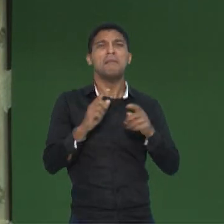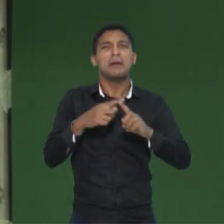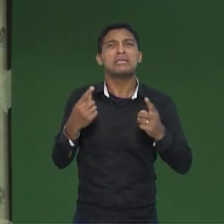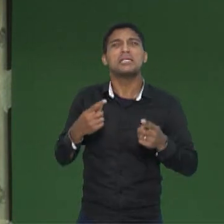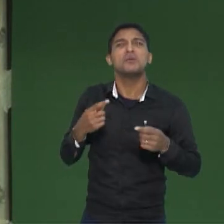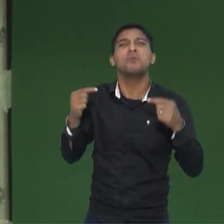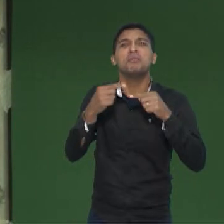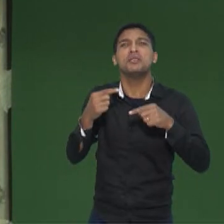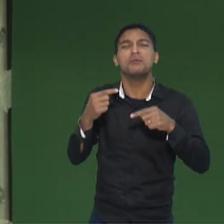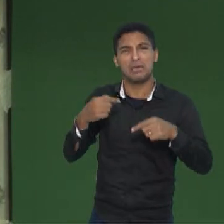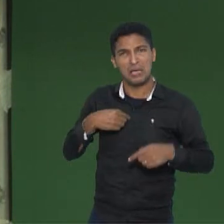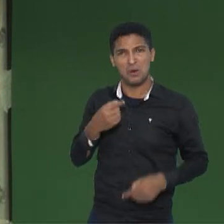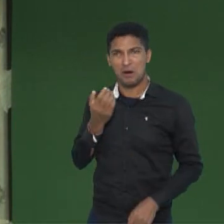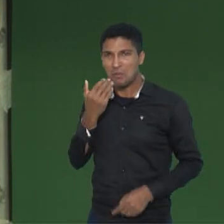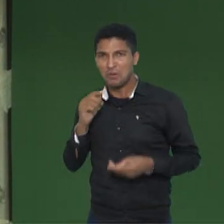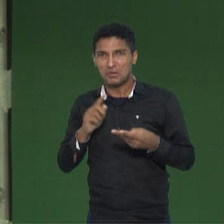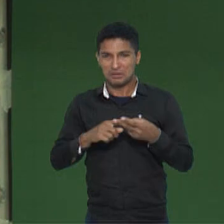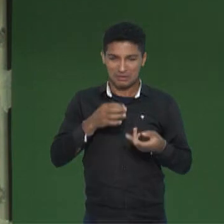janta, café da manhã.